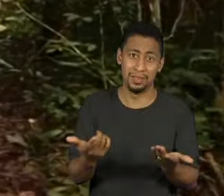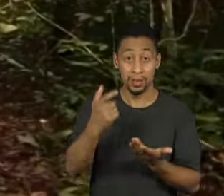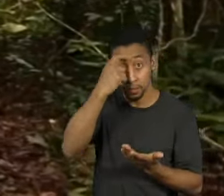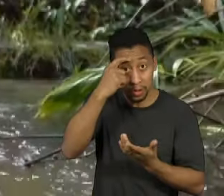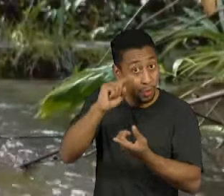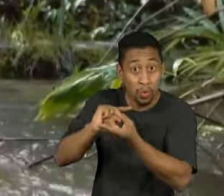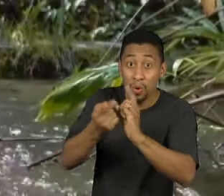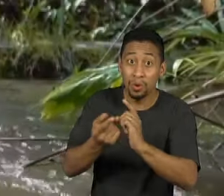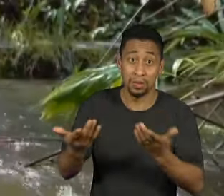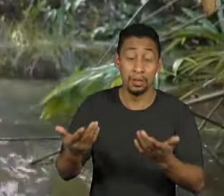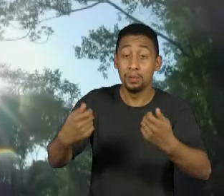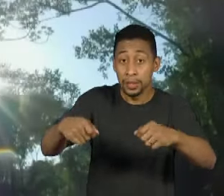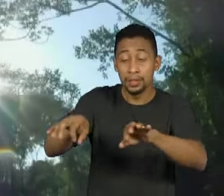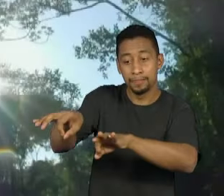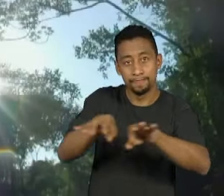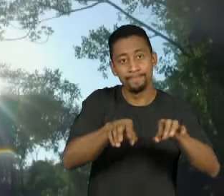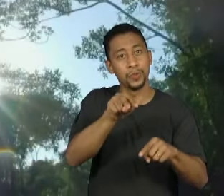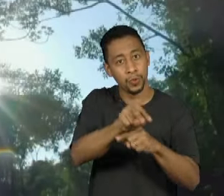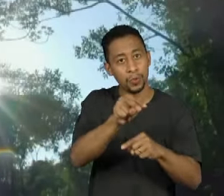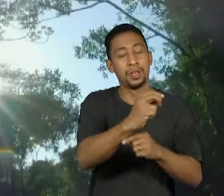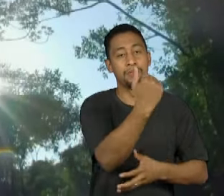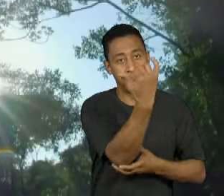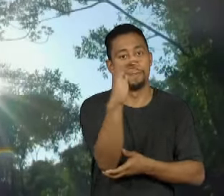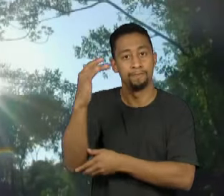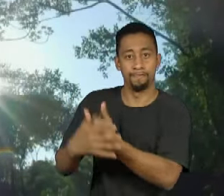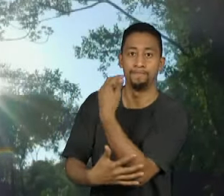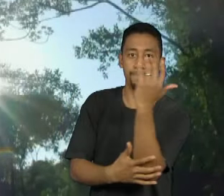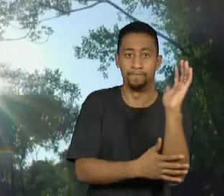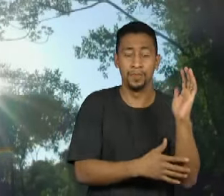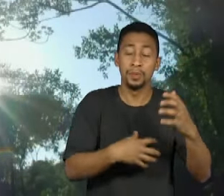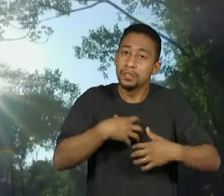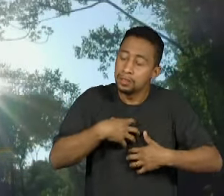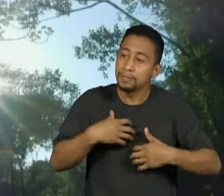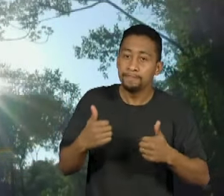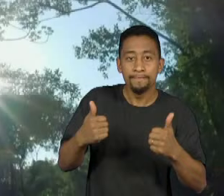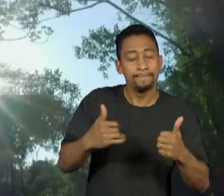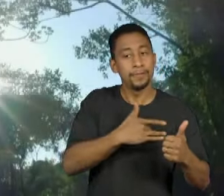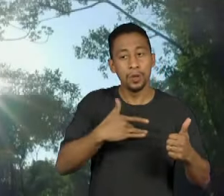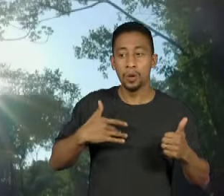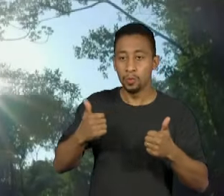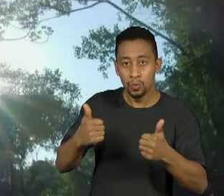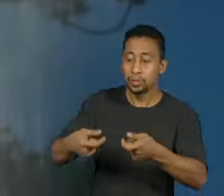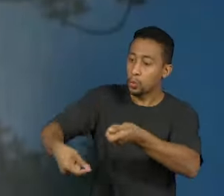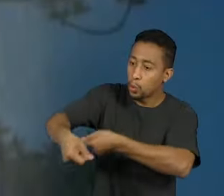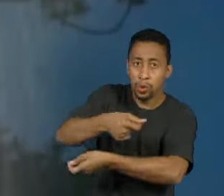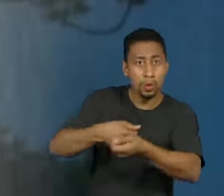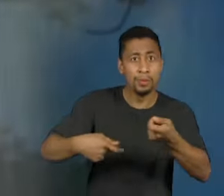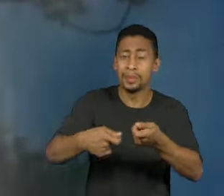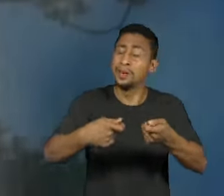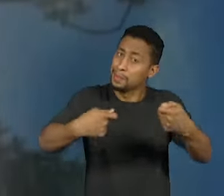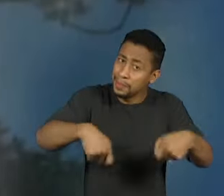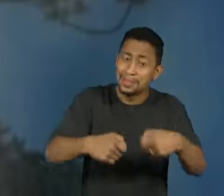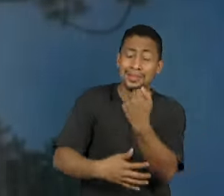contemporânea que a gente tem que conservar a natureza e que o nosso bem-estar, a nossa saúde e a nossa economia depende de uma natureza